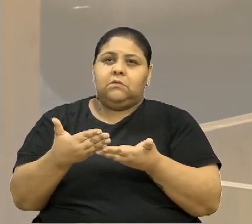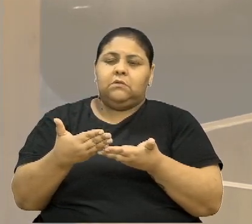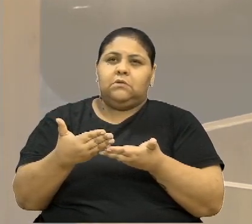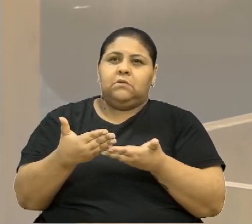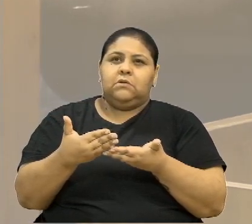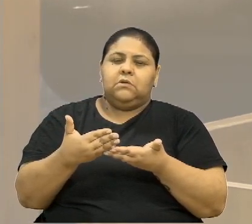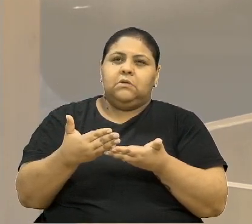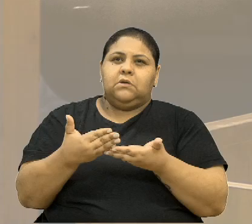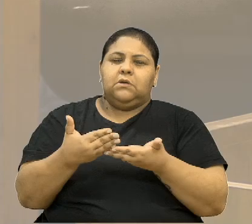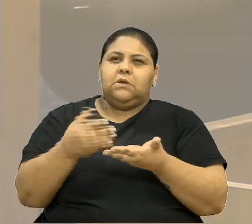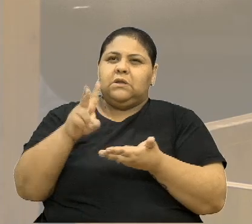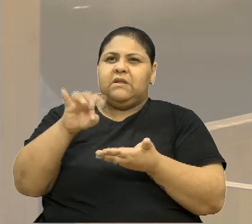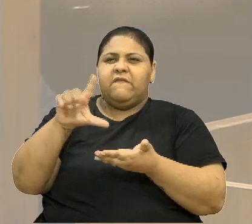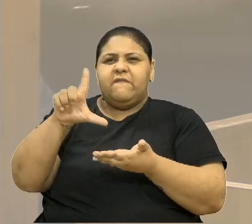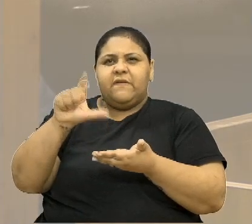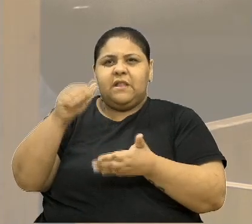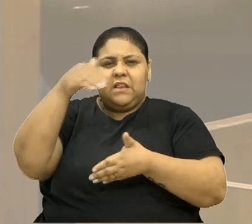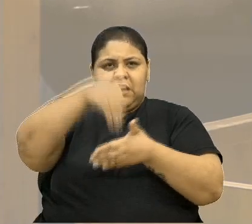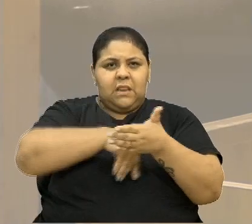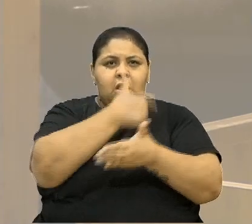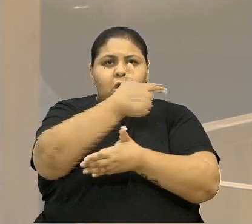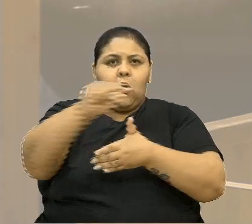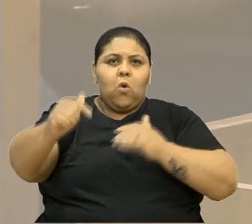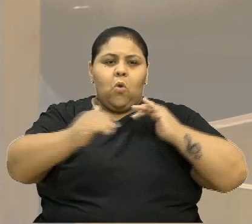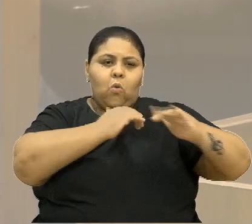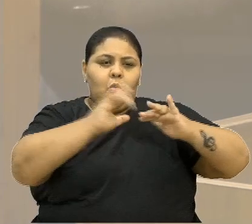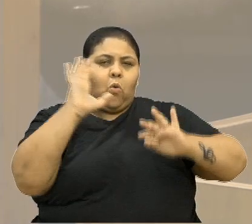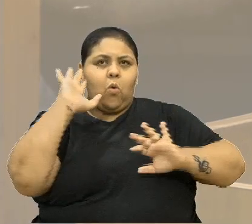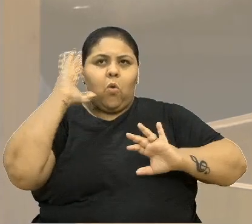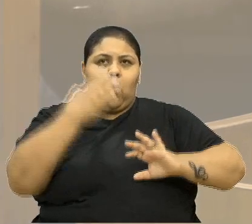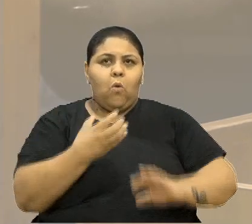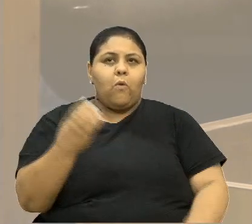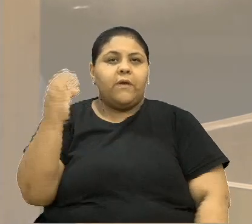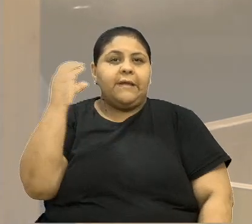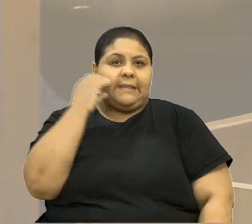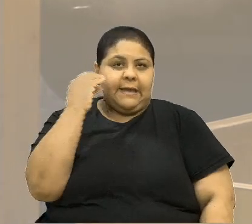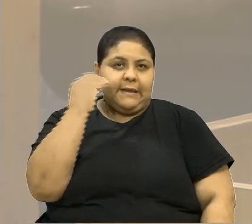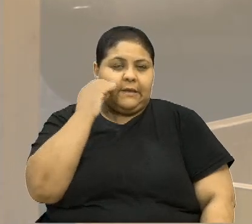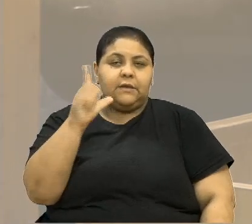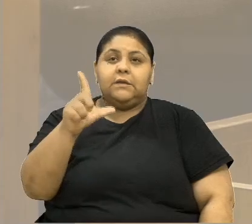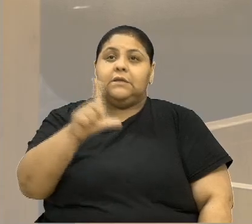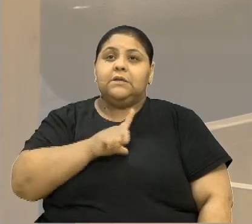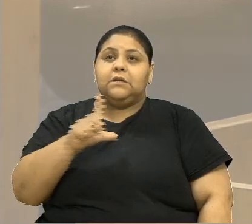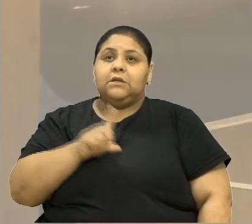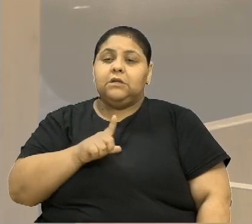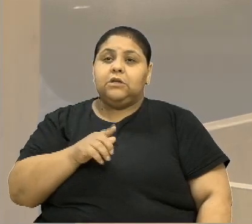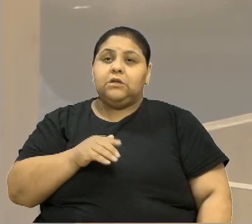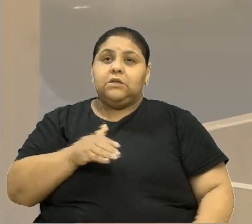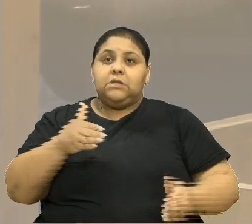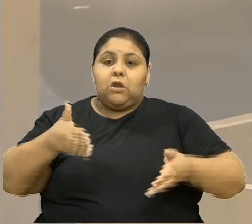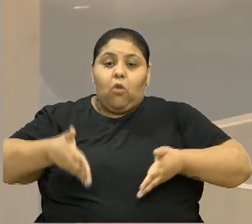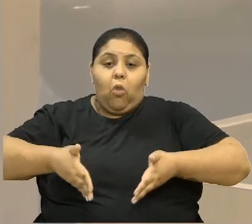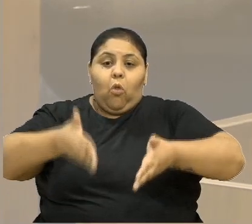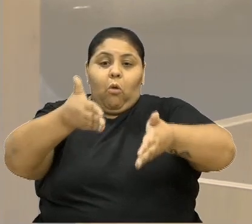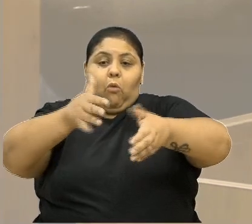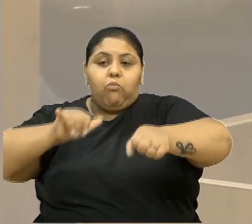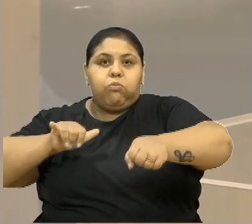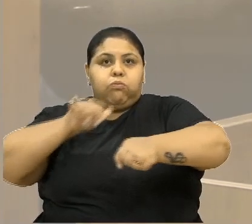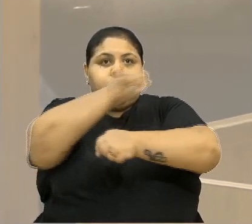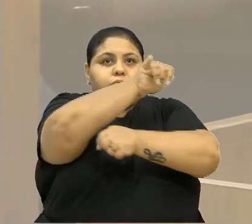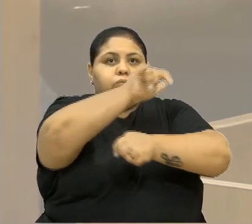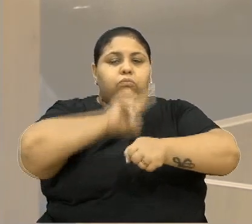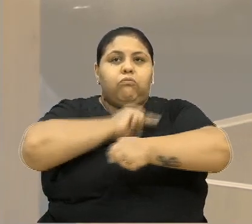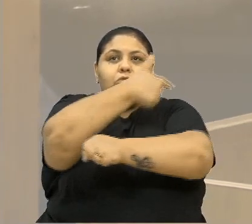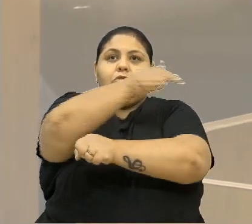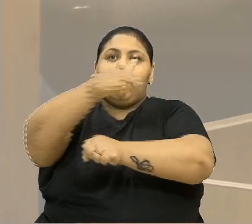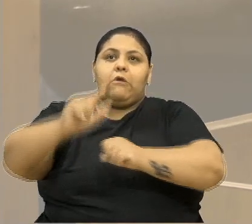que vem. Outros movimentos que estão acontecendo lá em Anarrec. Tem a pista de aeromodelismo, tem diversos